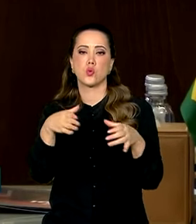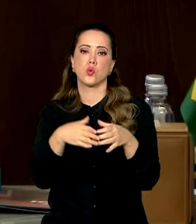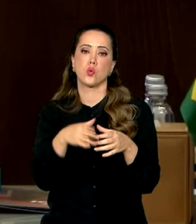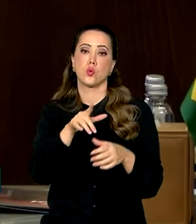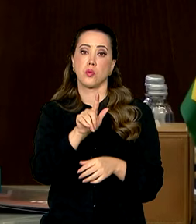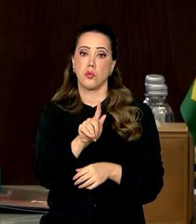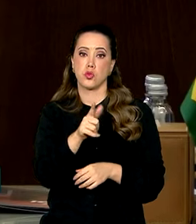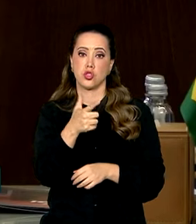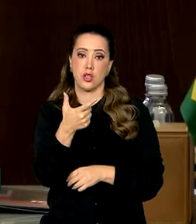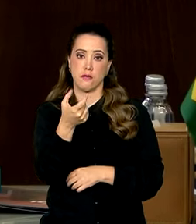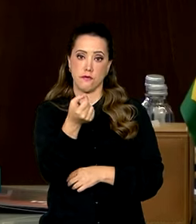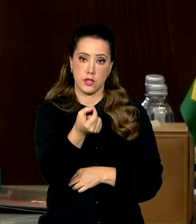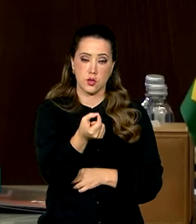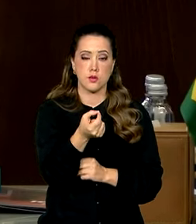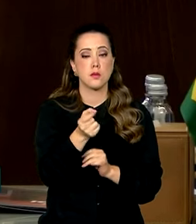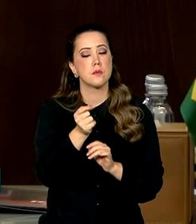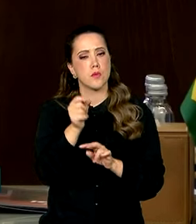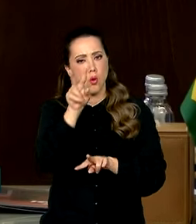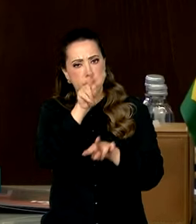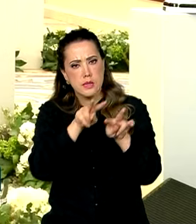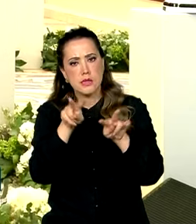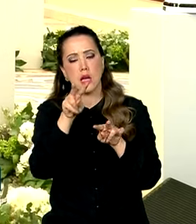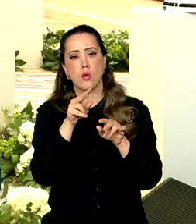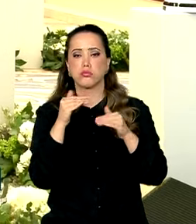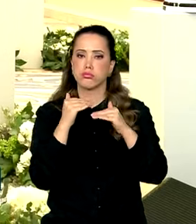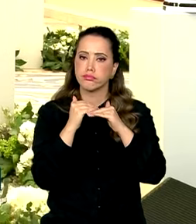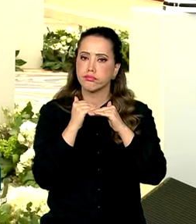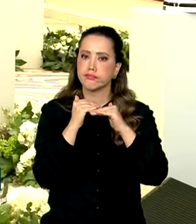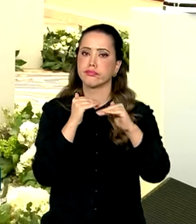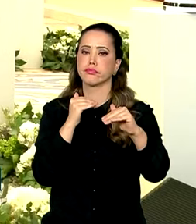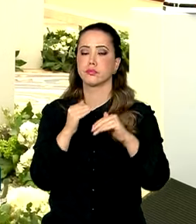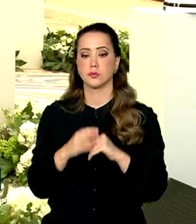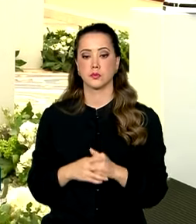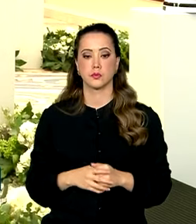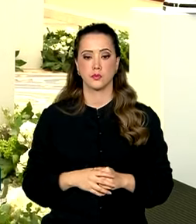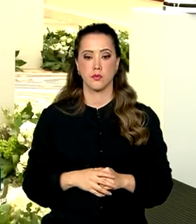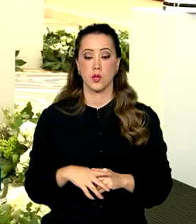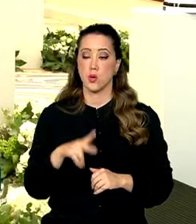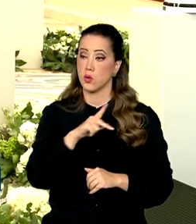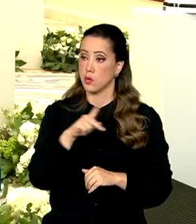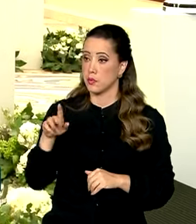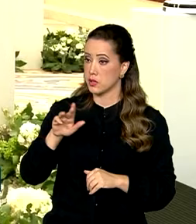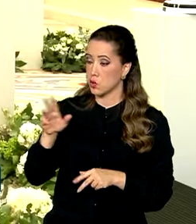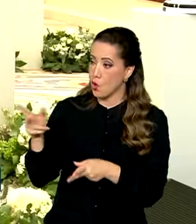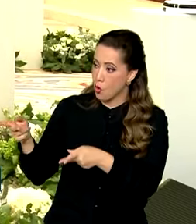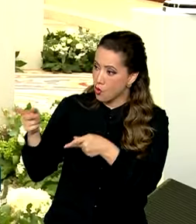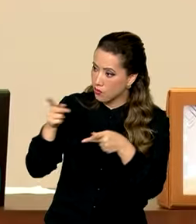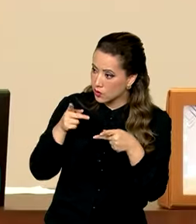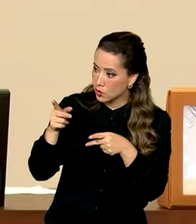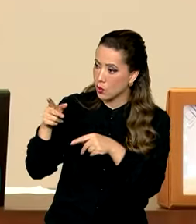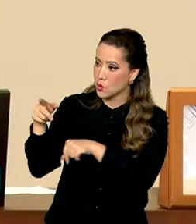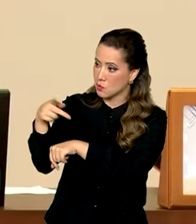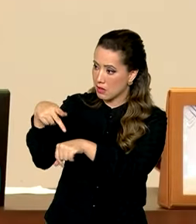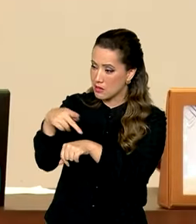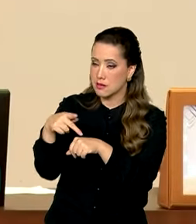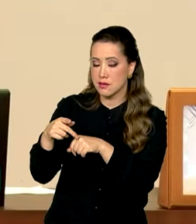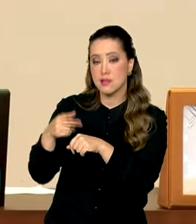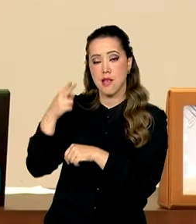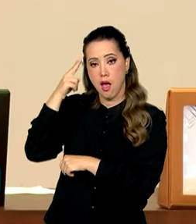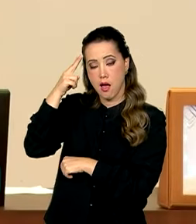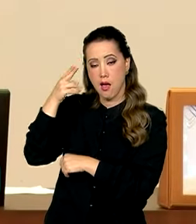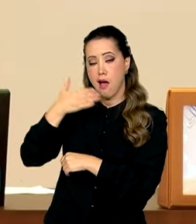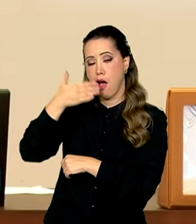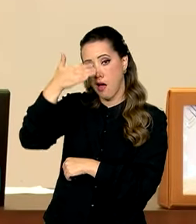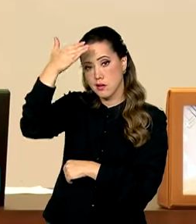uma perspectiva de estabilização. O presidente Lula convidou a nação árabe para se tornar parceira do Brasil